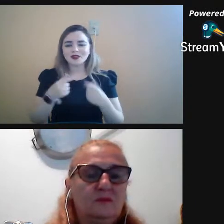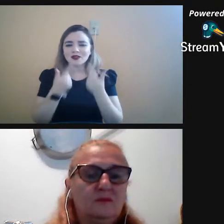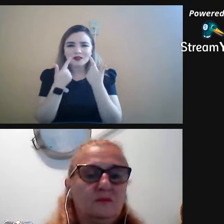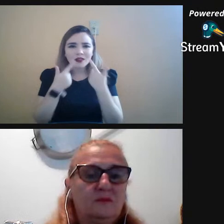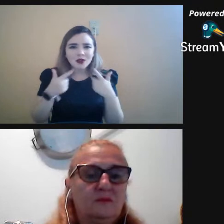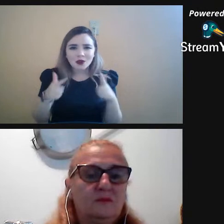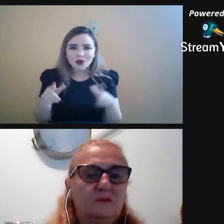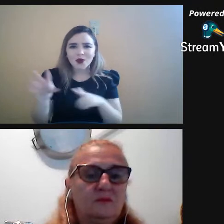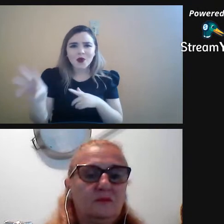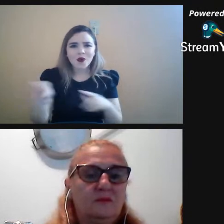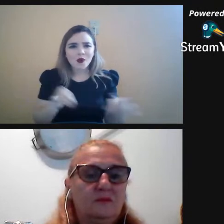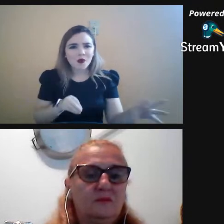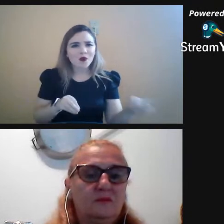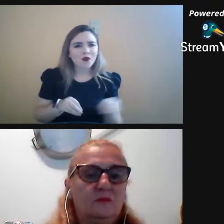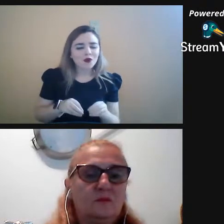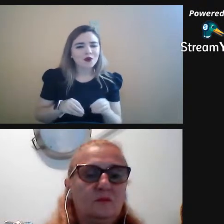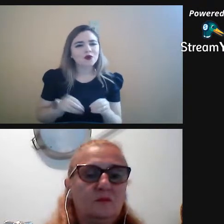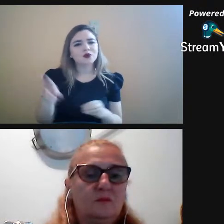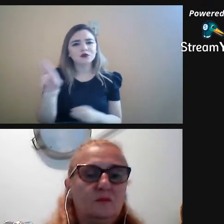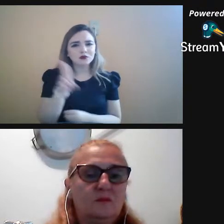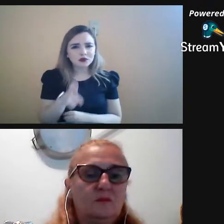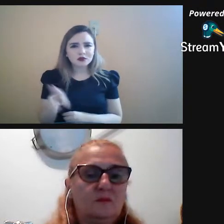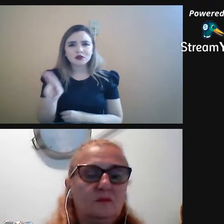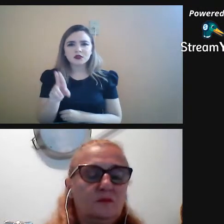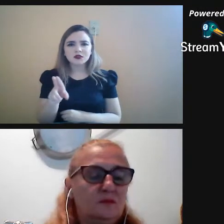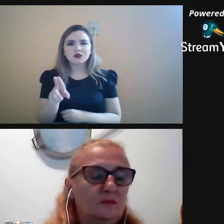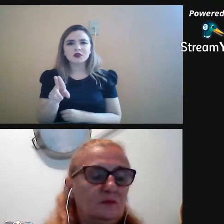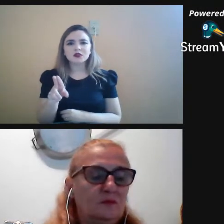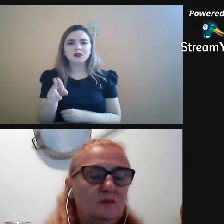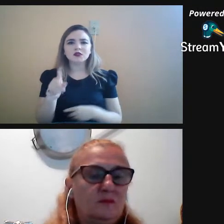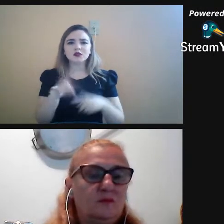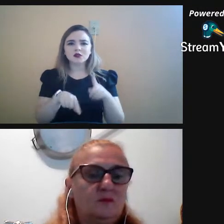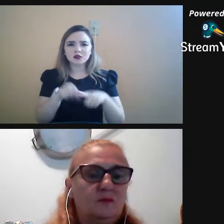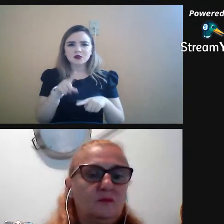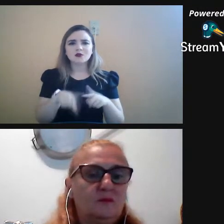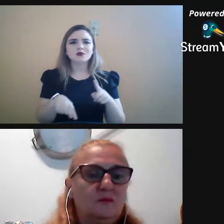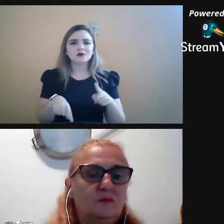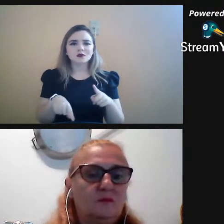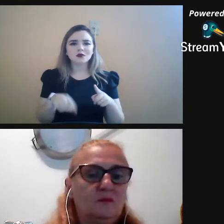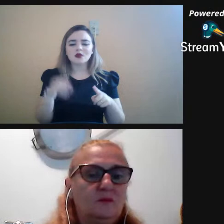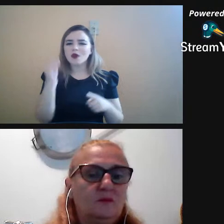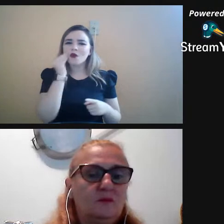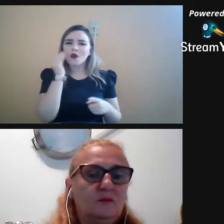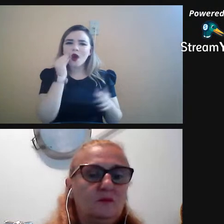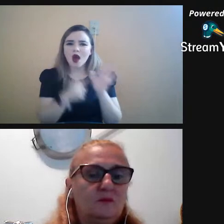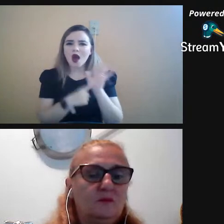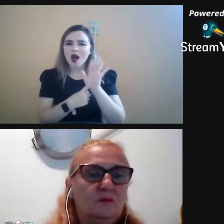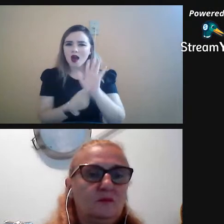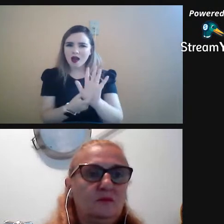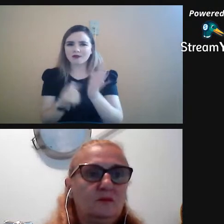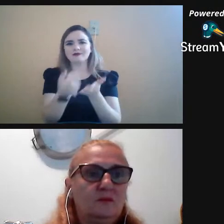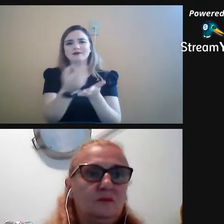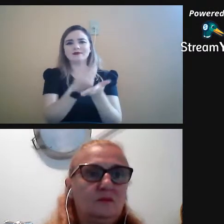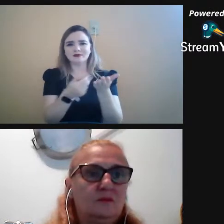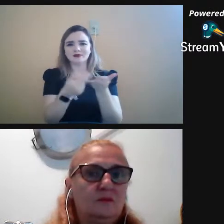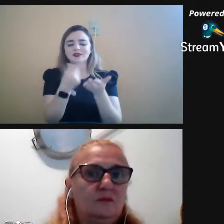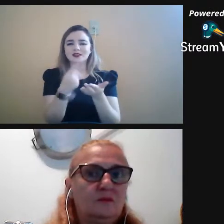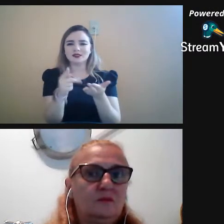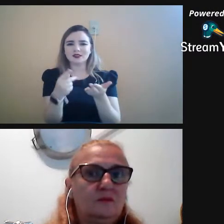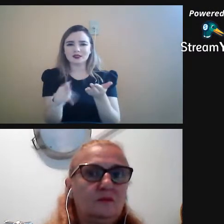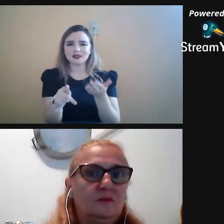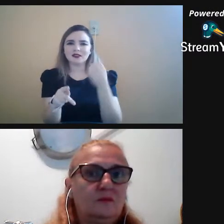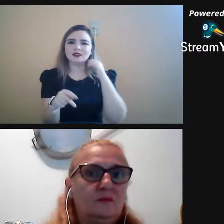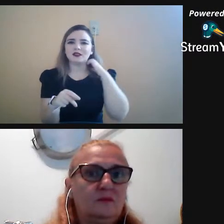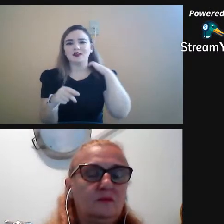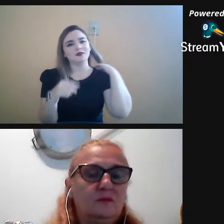natureza como, como objeto de construção, fazer artístico, né? E eu acho que isso